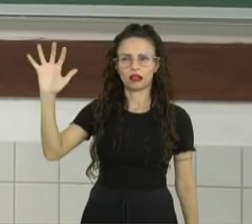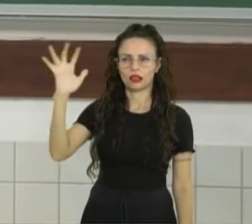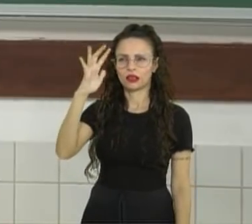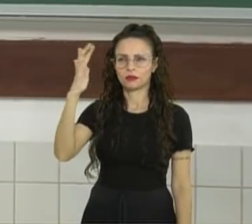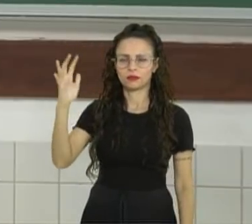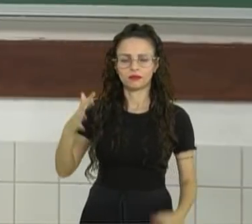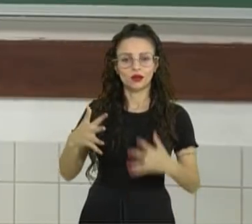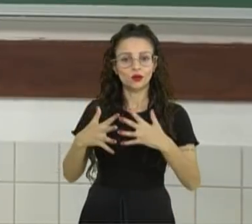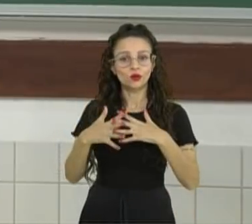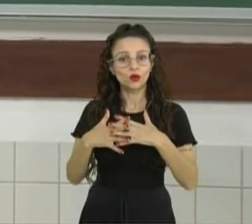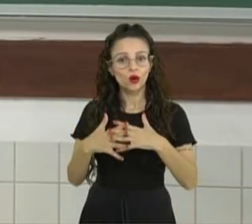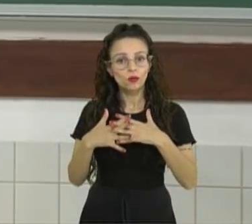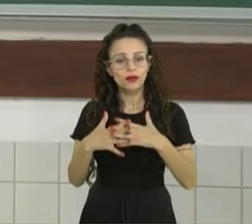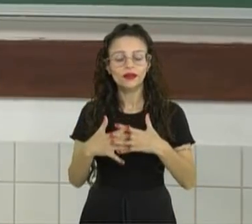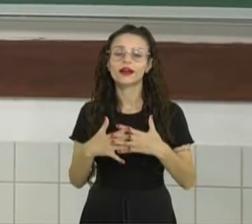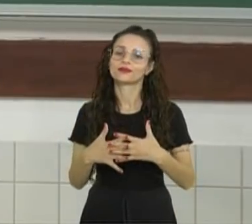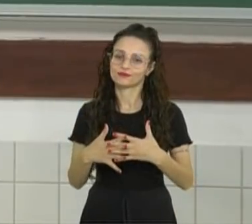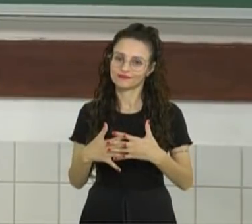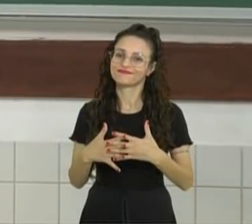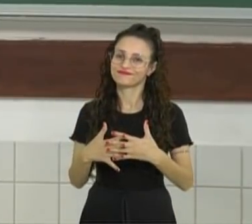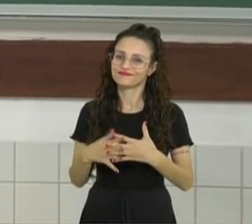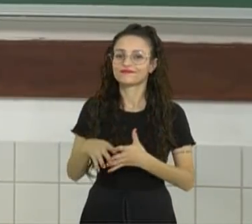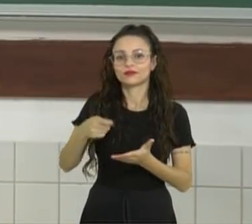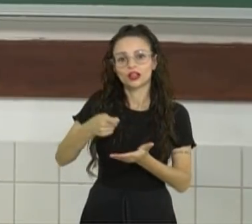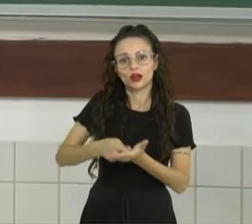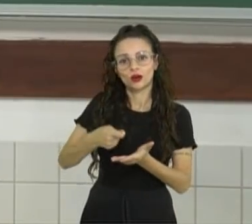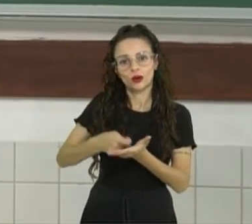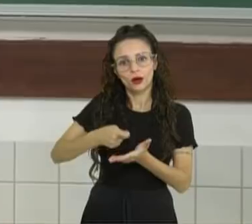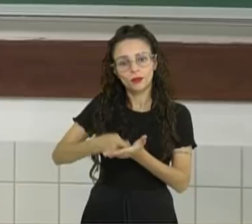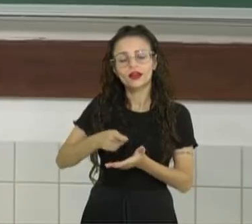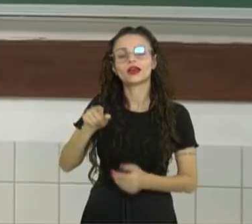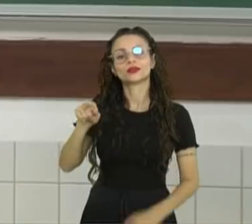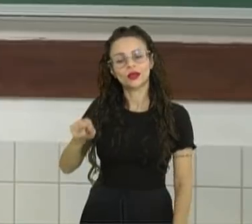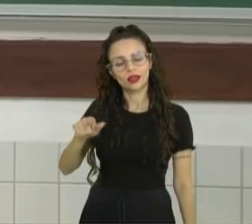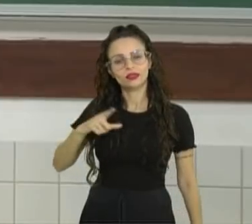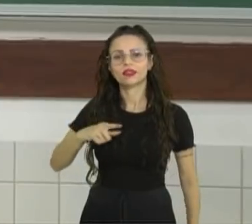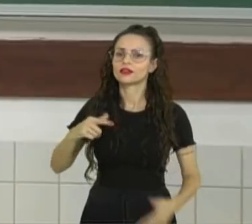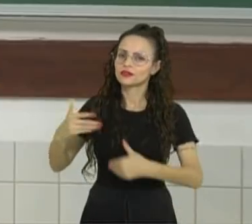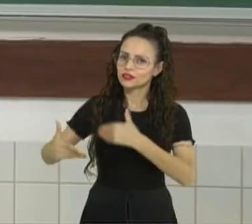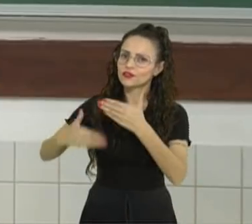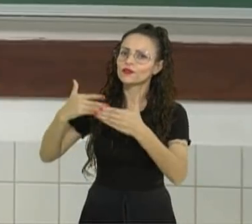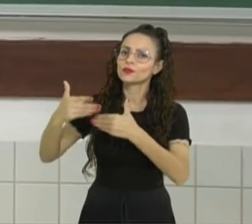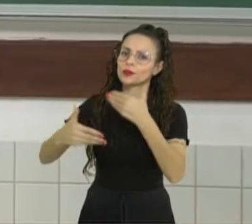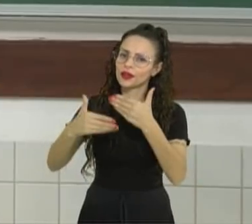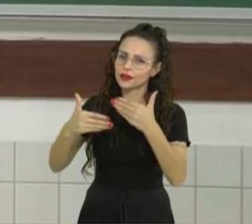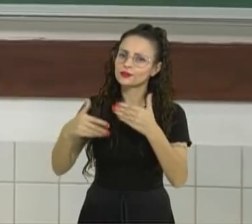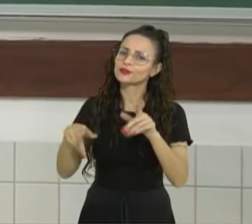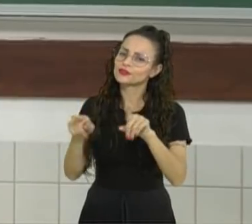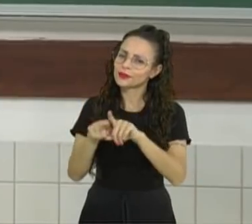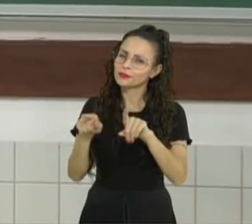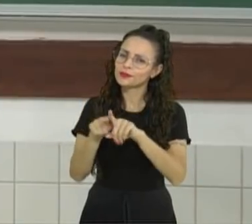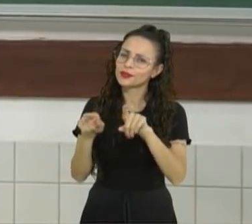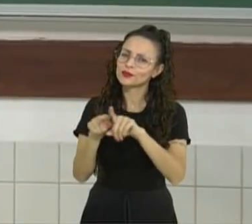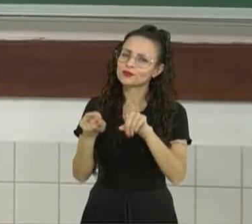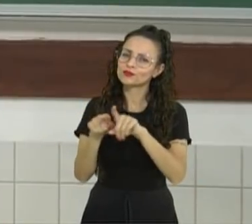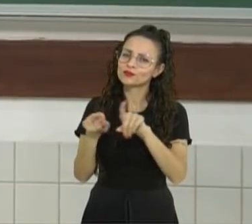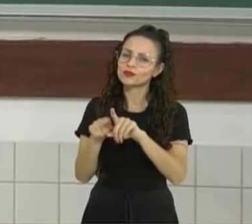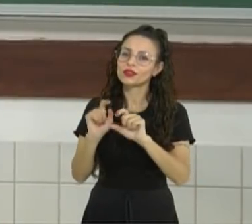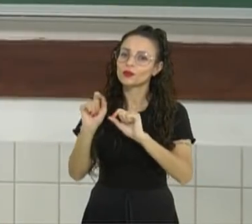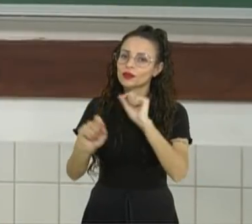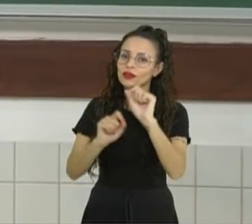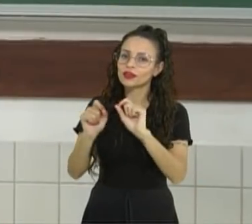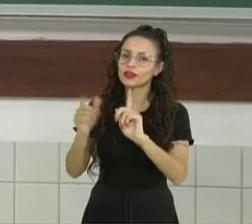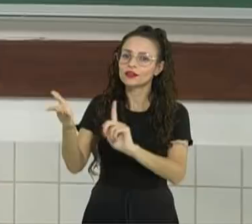adversas, muito complicadas, obrigou eles a passarem por esse processo de desenvolvimento, até mesmo meio